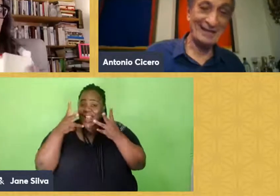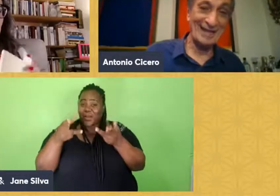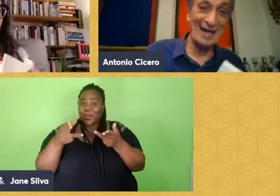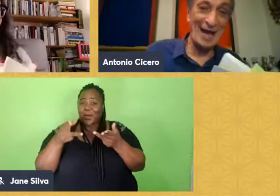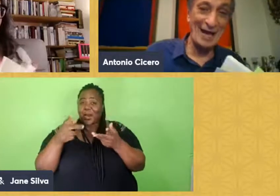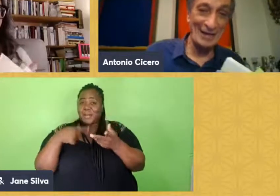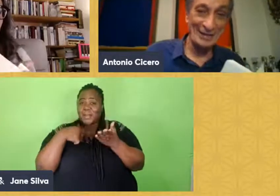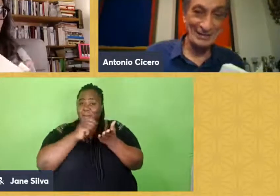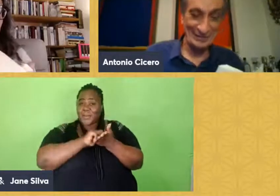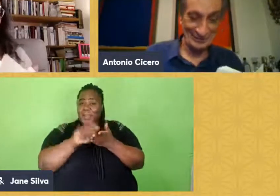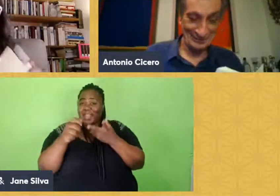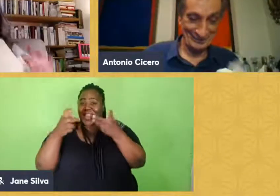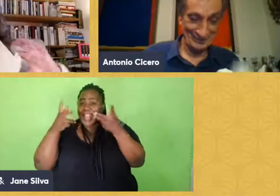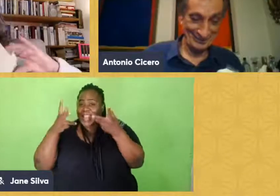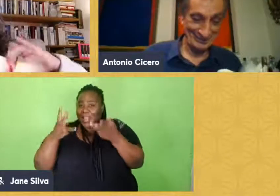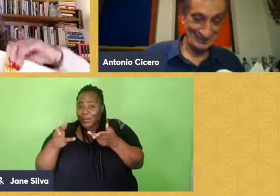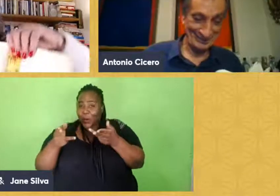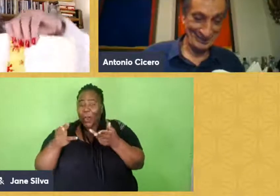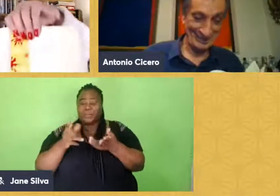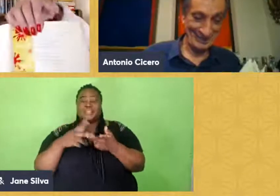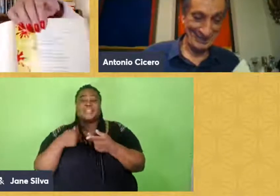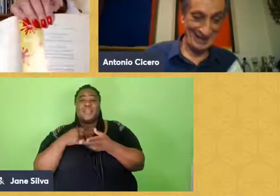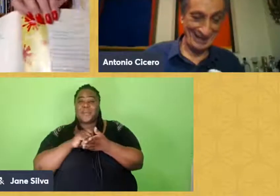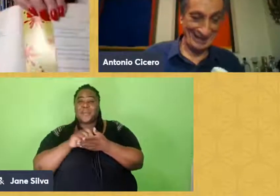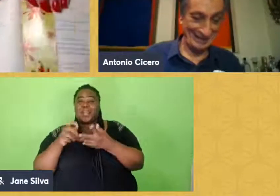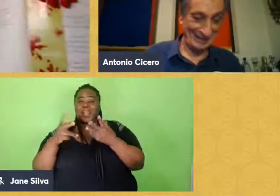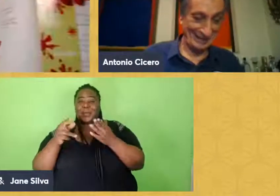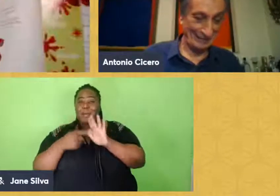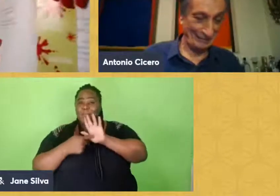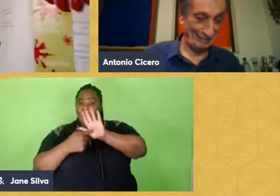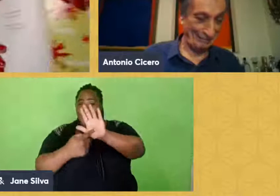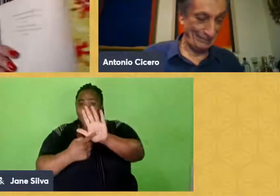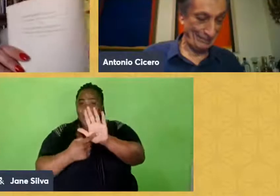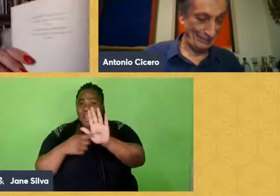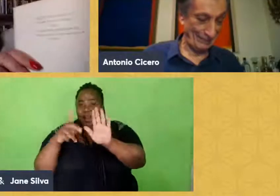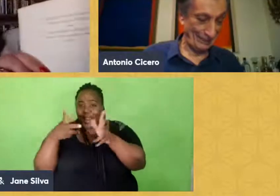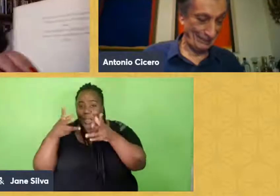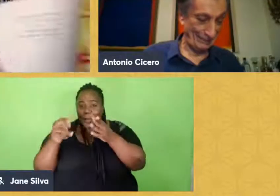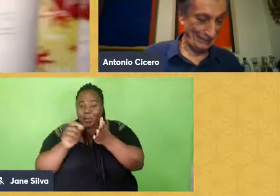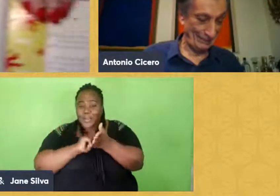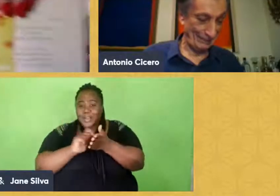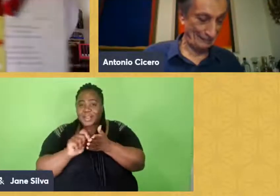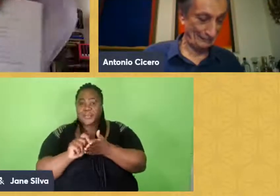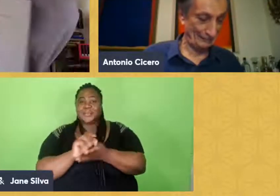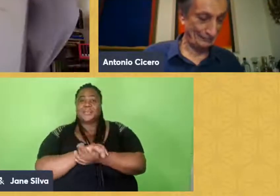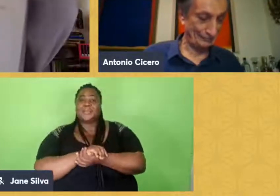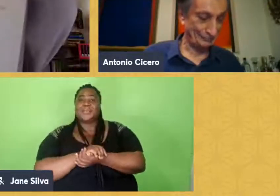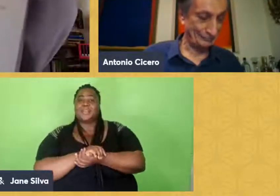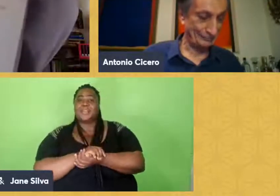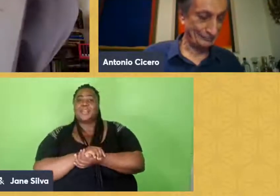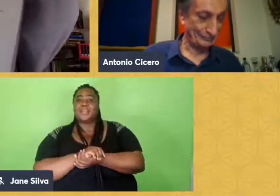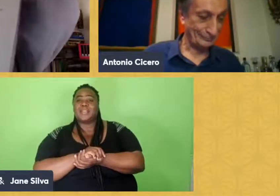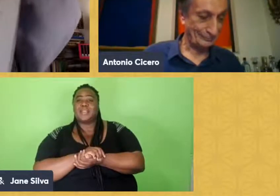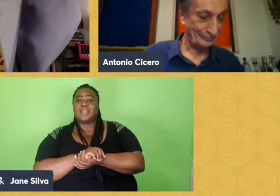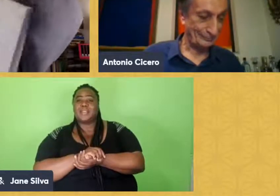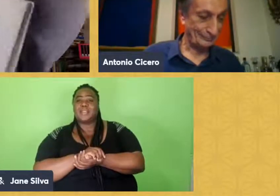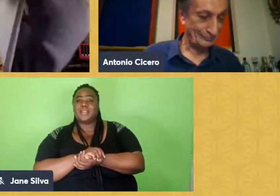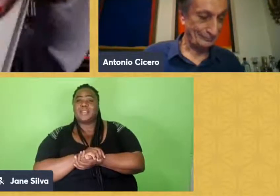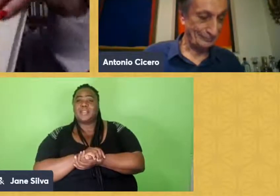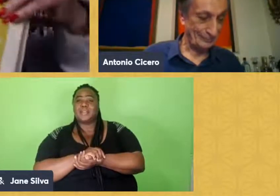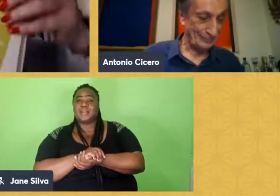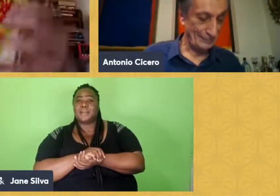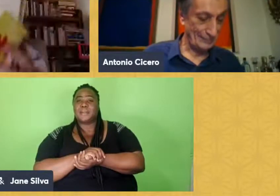Olha que sobrenatural. Olha que sobrenatural. Não, olha aqui, gente, para não falar que eu tô... que é mentira. Olha aqui, ó.